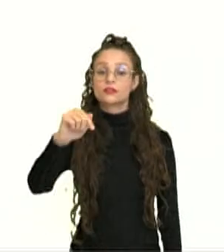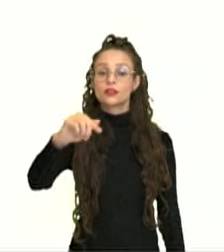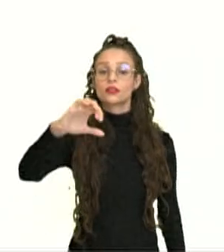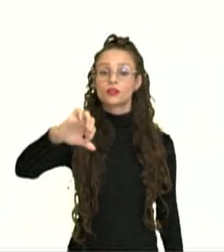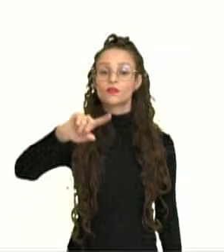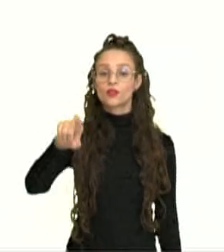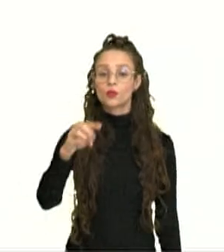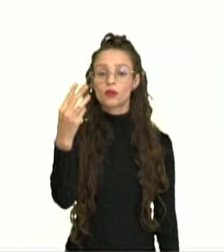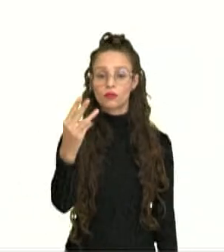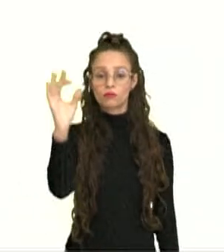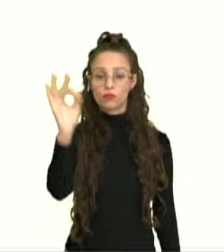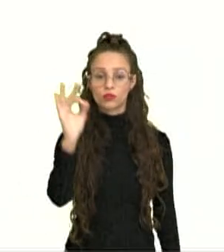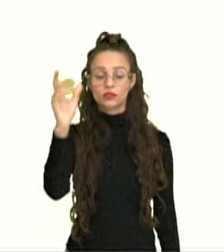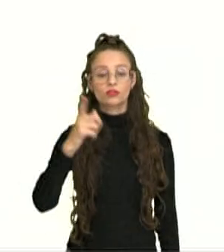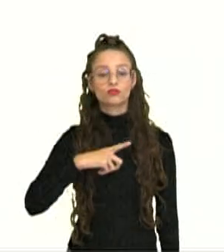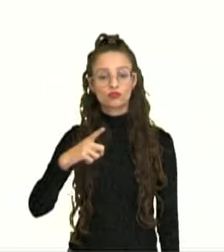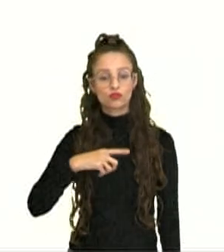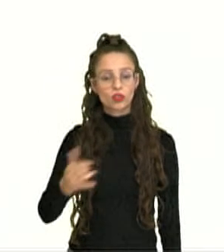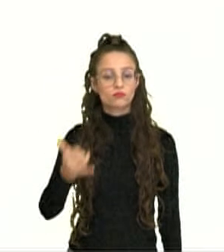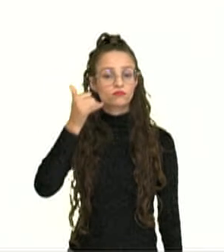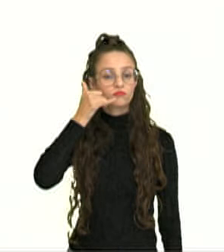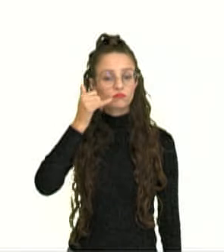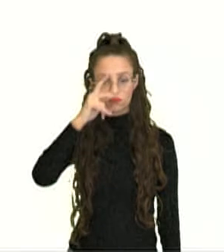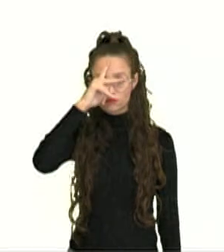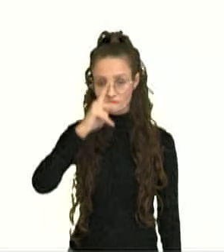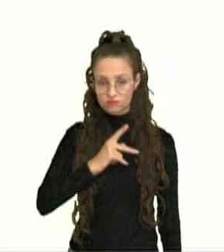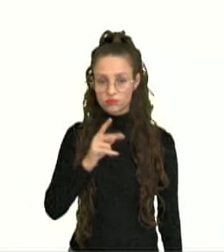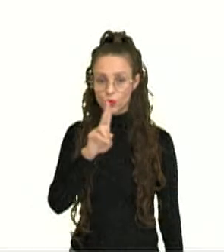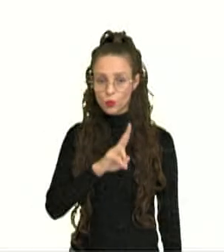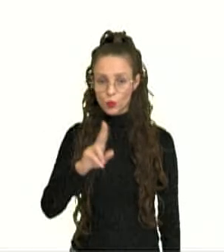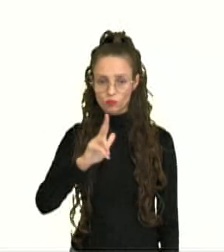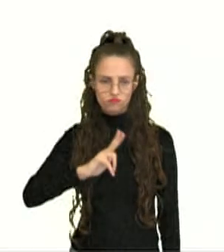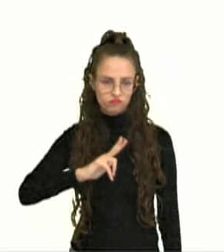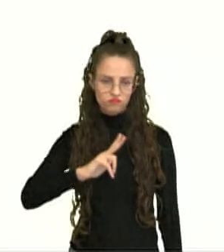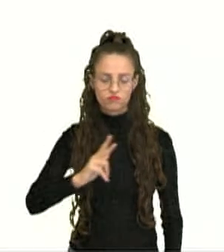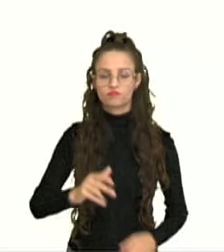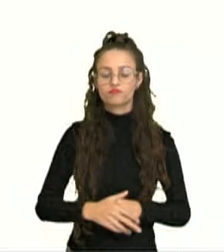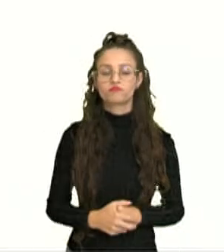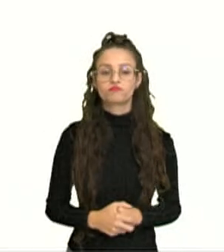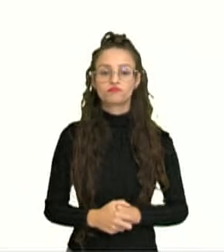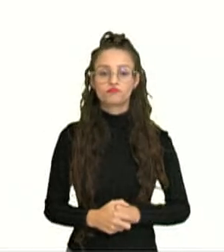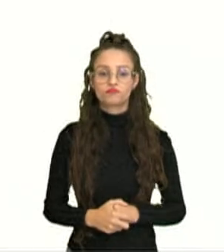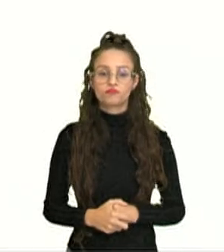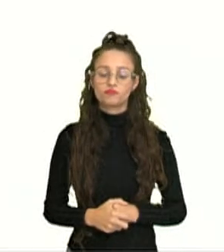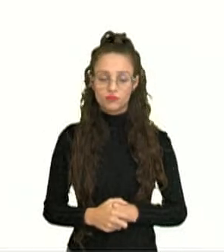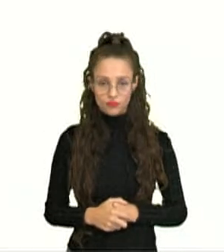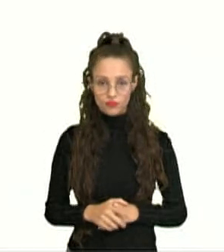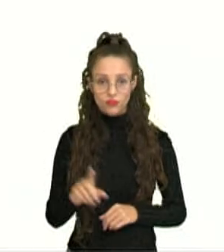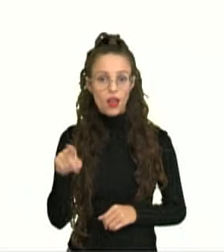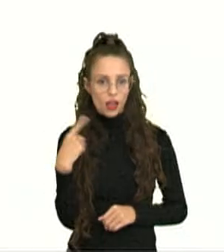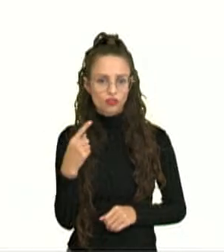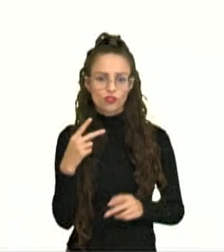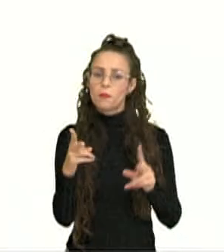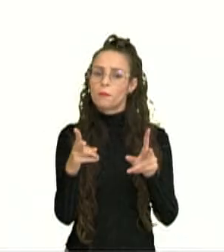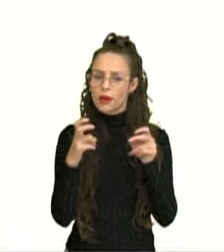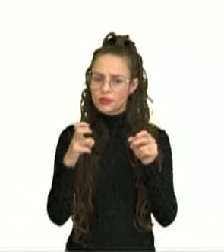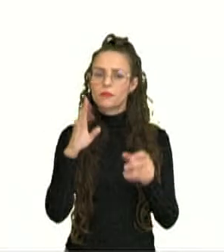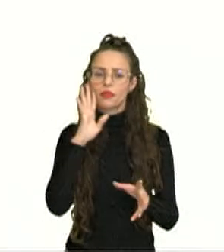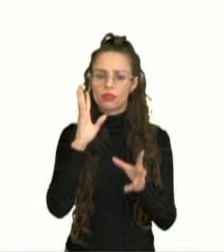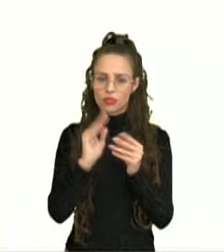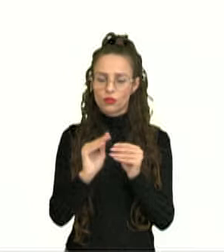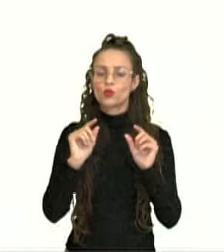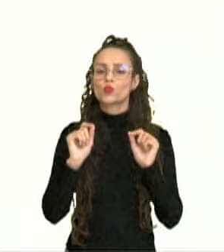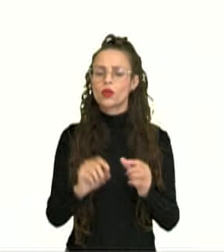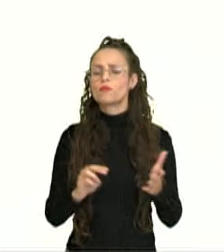79,3% tinha telefone móvel celular para uso pessoal. Na nossa interpretação, nós vemos que, dentre